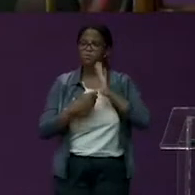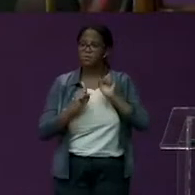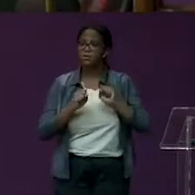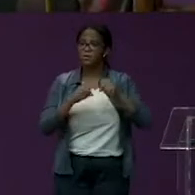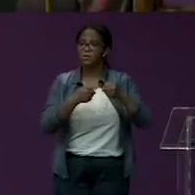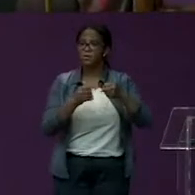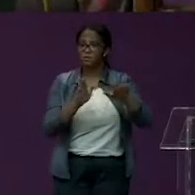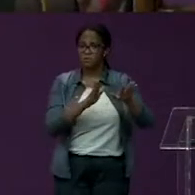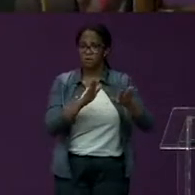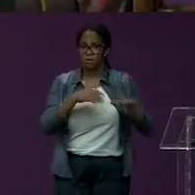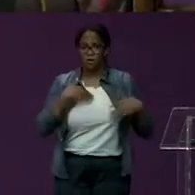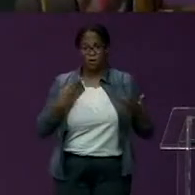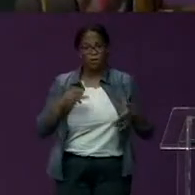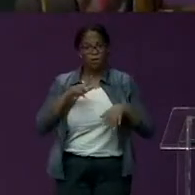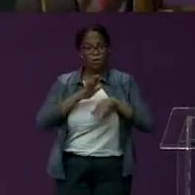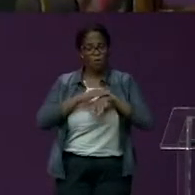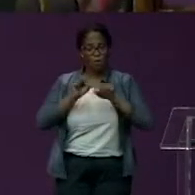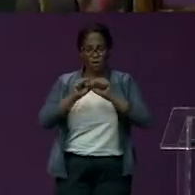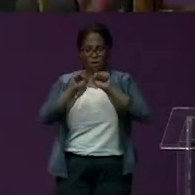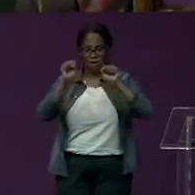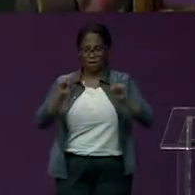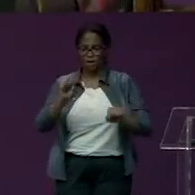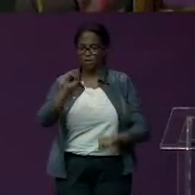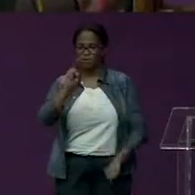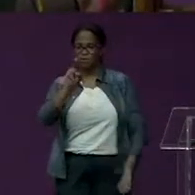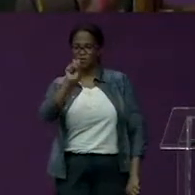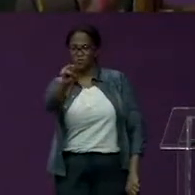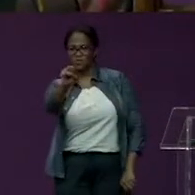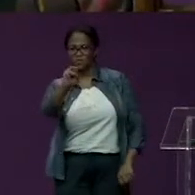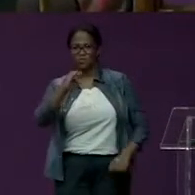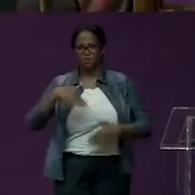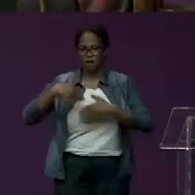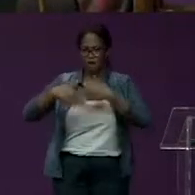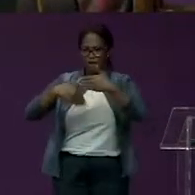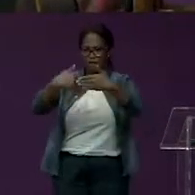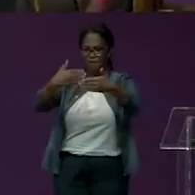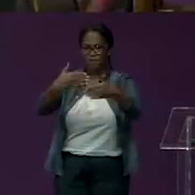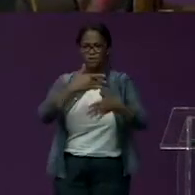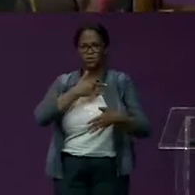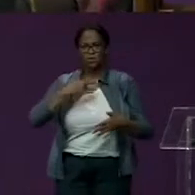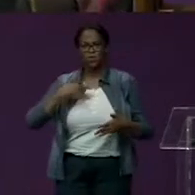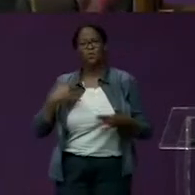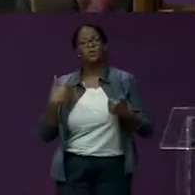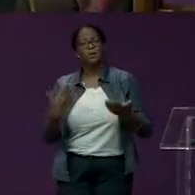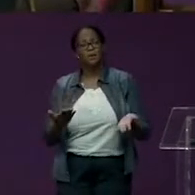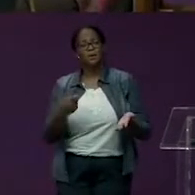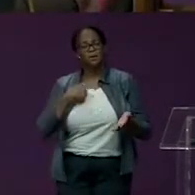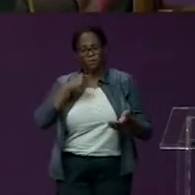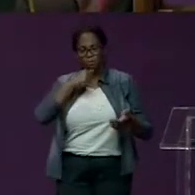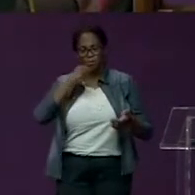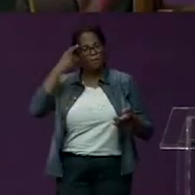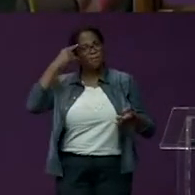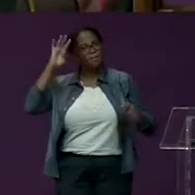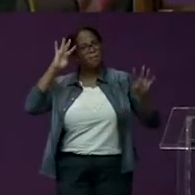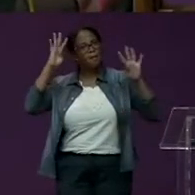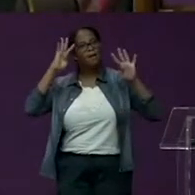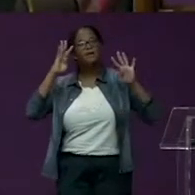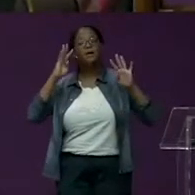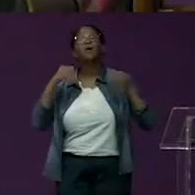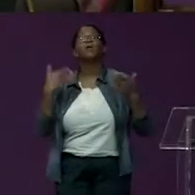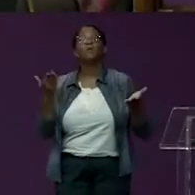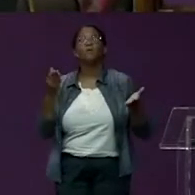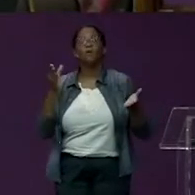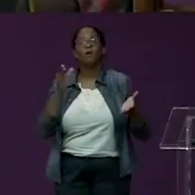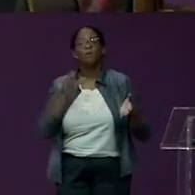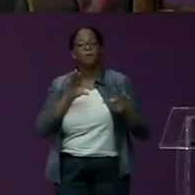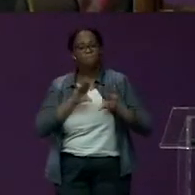é a possibilidade de um sistema único de saúde, ou mesmo de um avanço na atenção básica, se não pensarmos também no acesso a